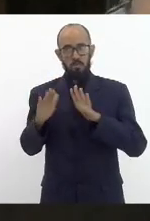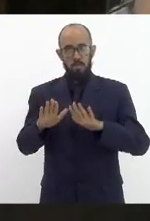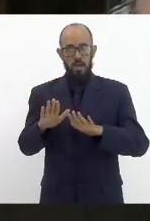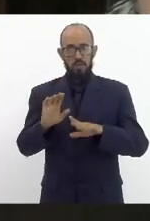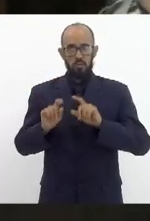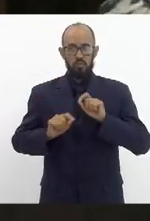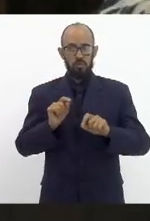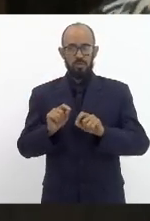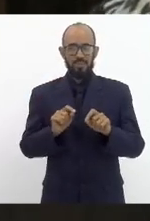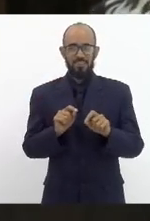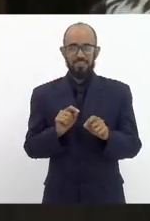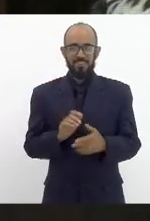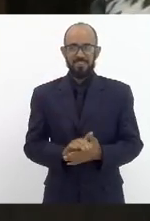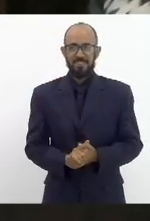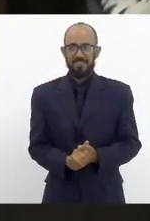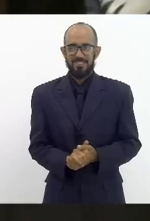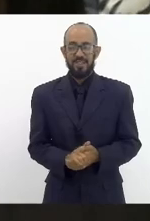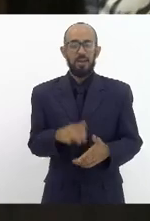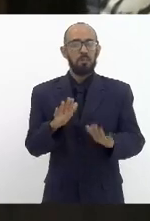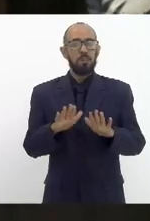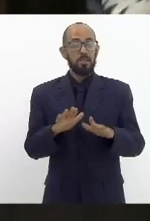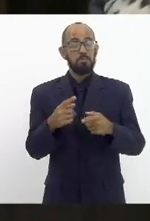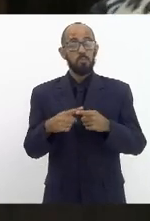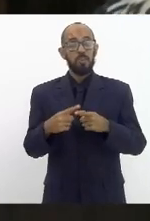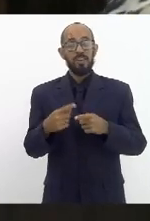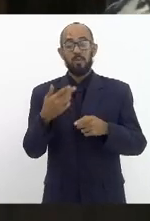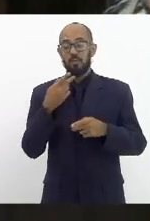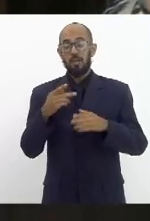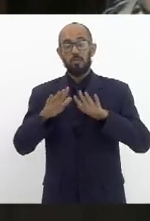Mas, por que digo mais? Porque aqui